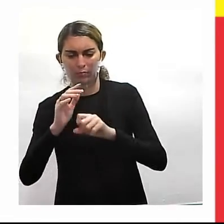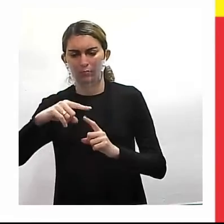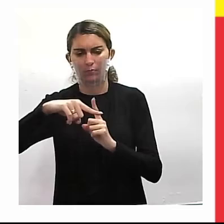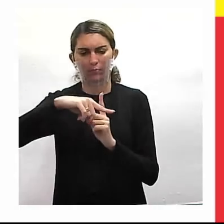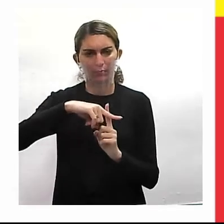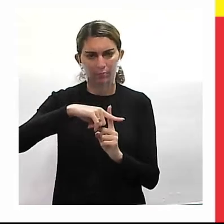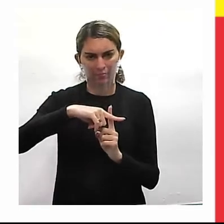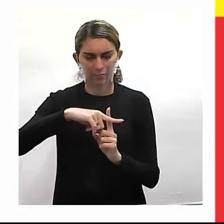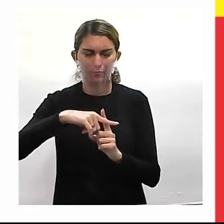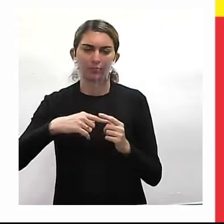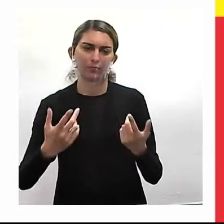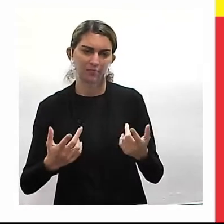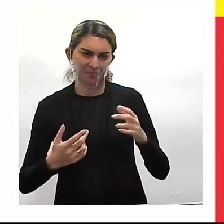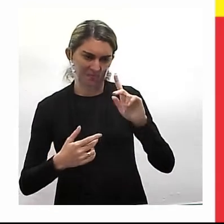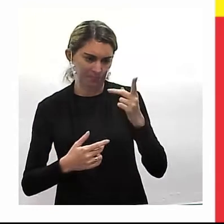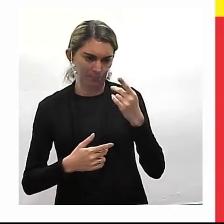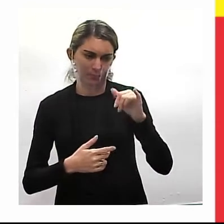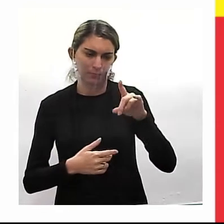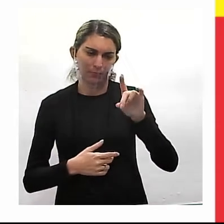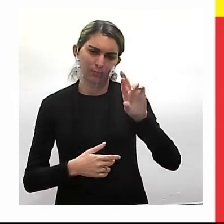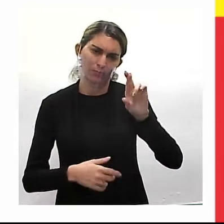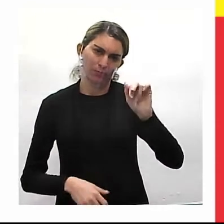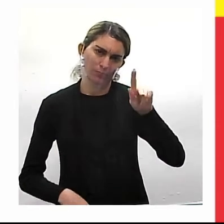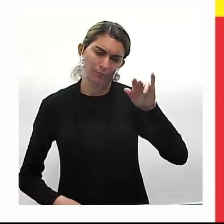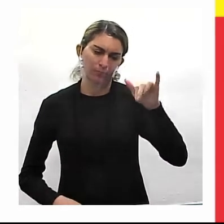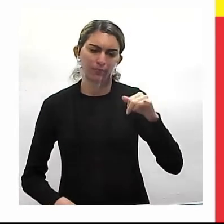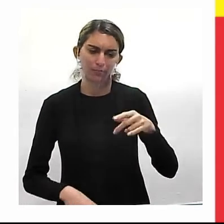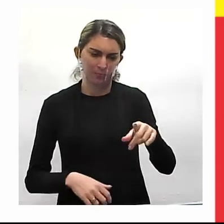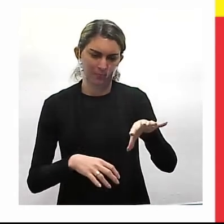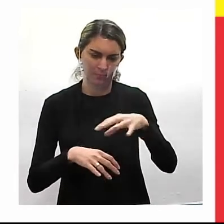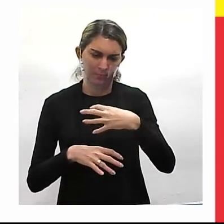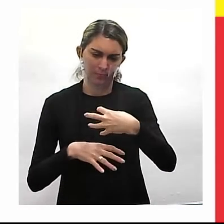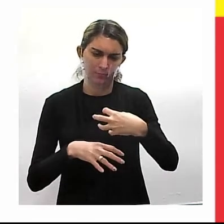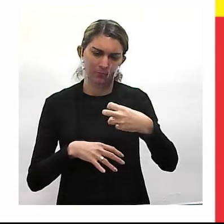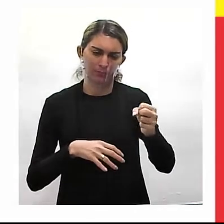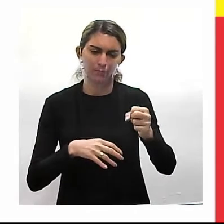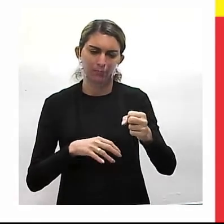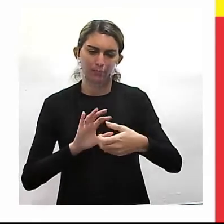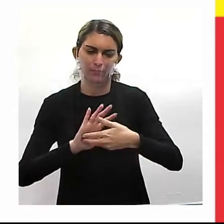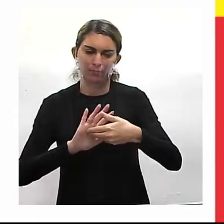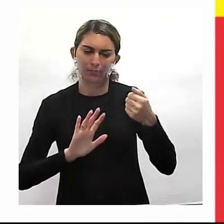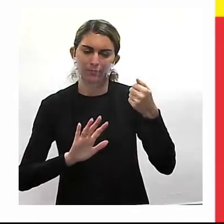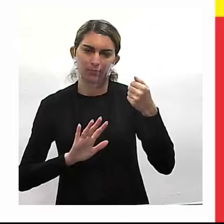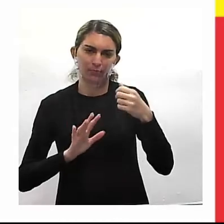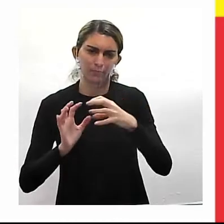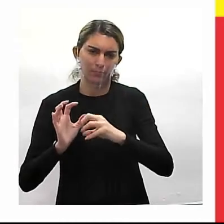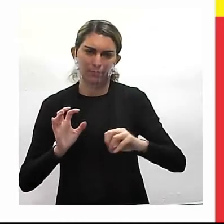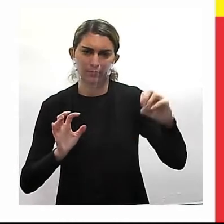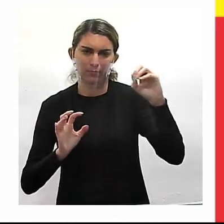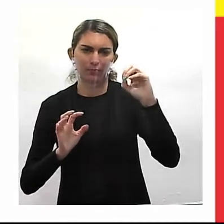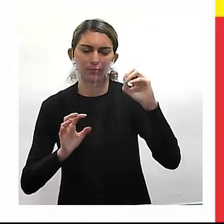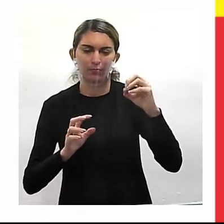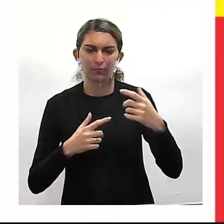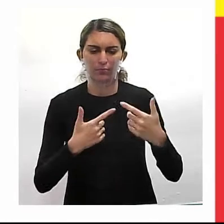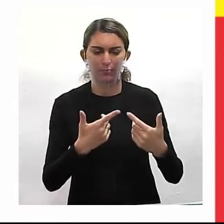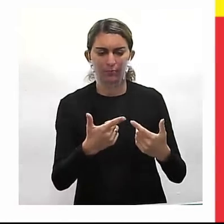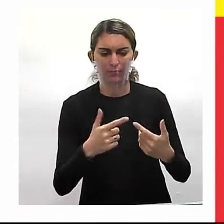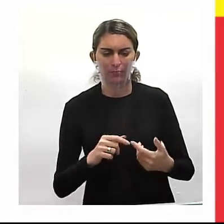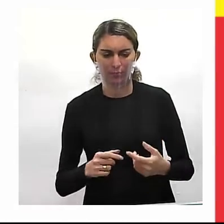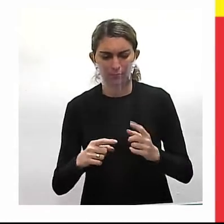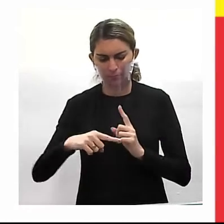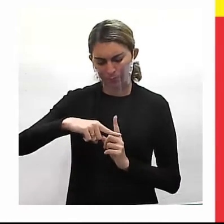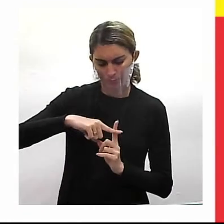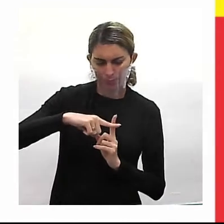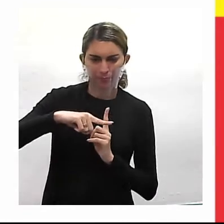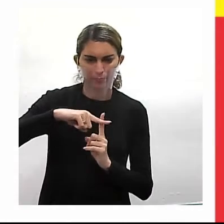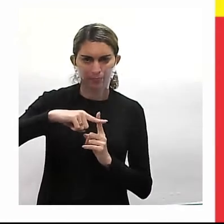dela, que é o hidrogênio, beleza? Então, aqui ele vai e arranca esse pedacinho, beleza, pessoal? Esse lado aqui é positivo,